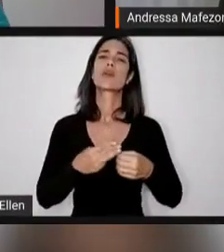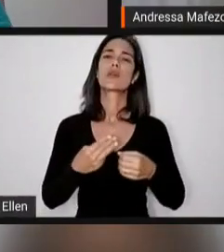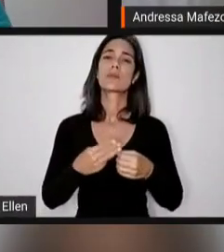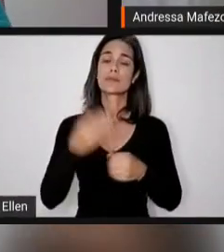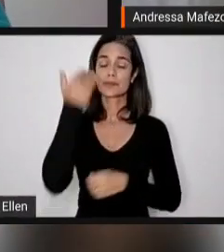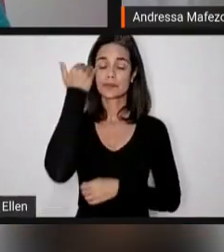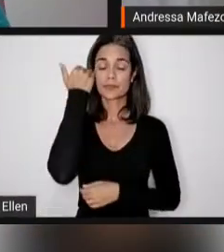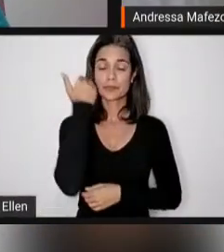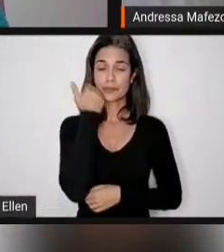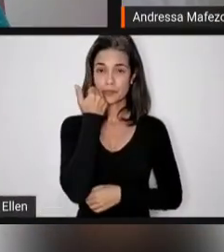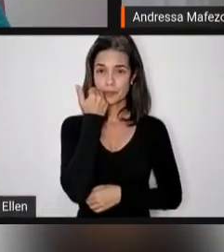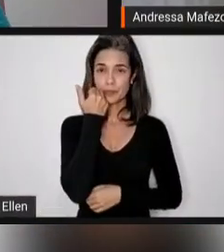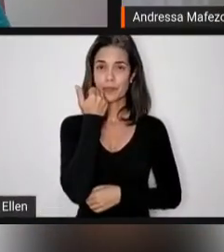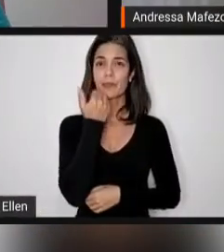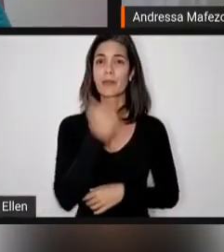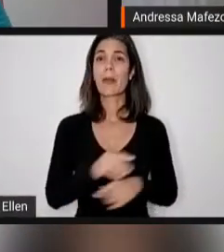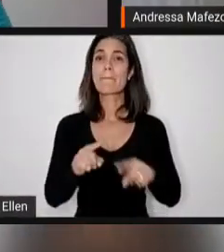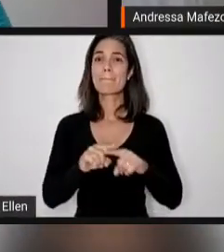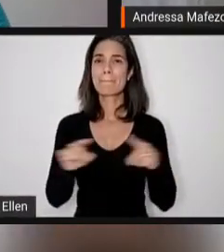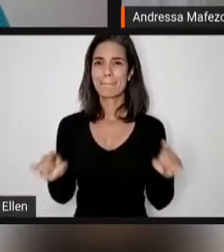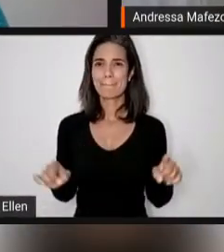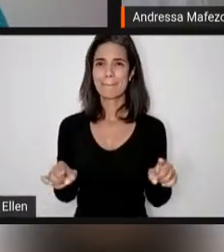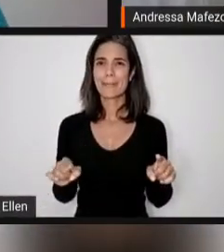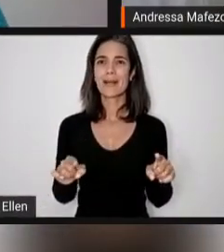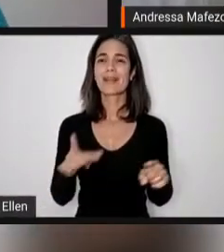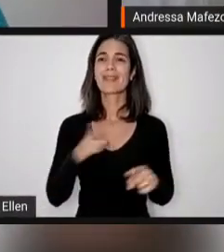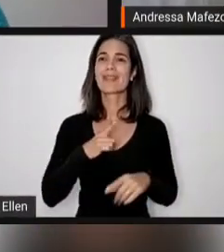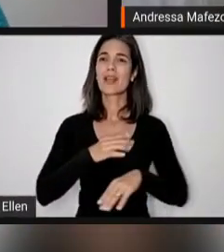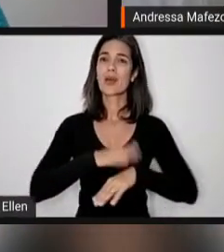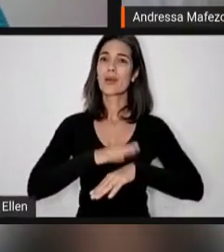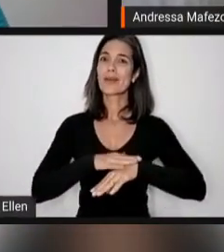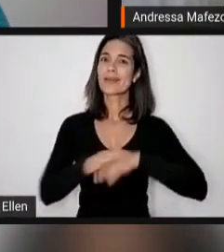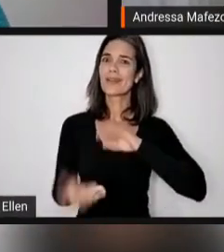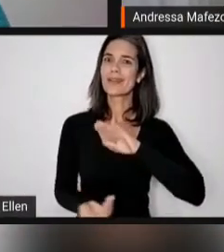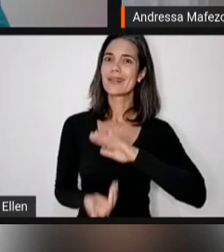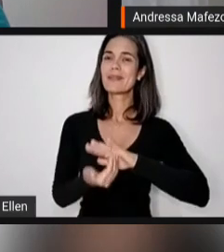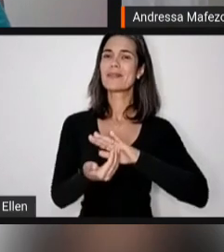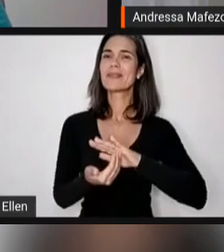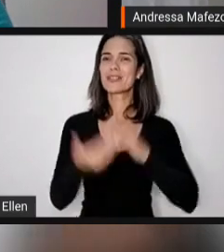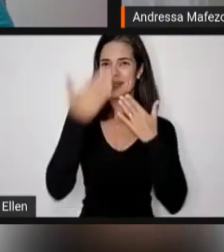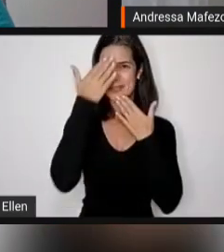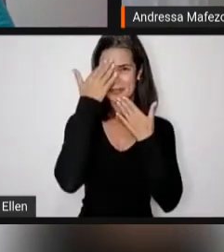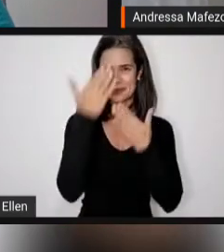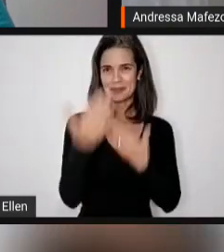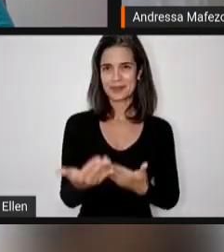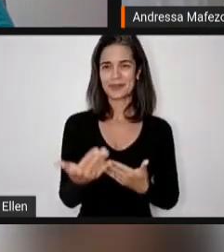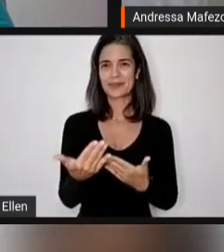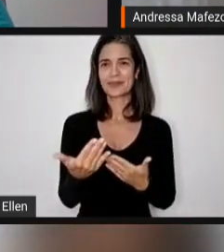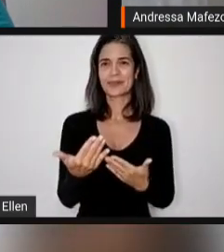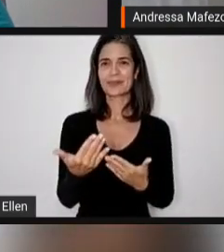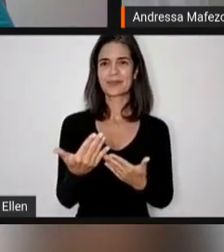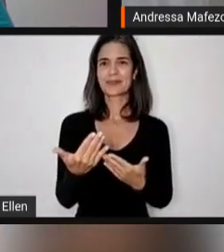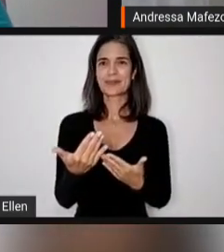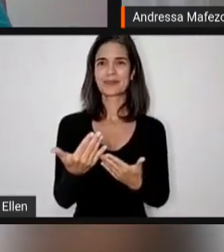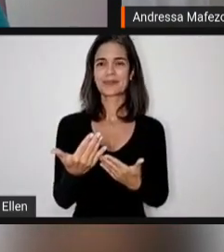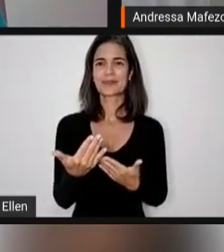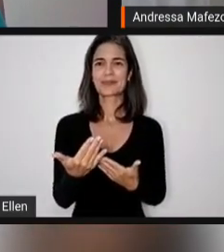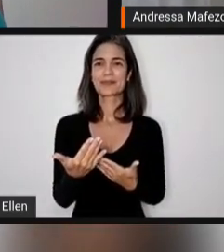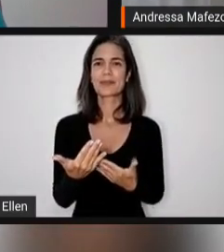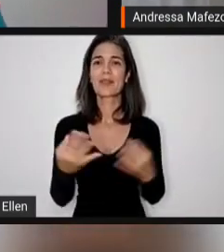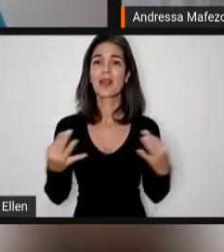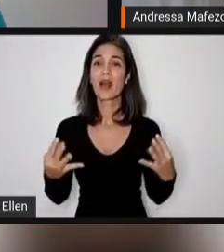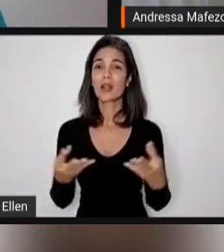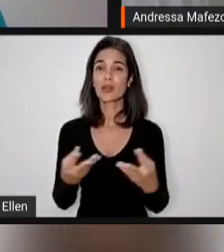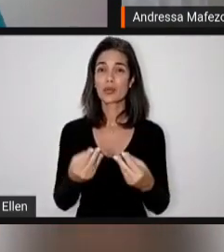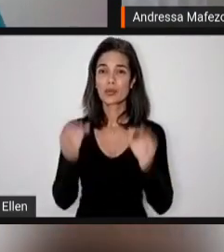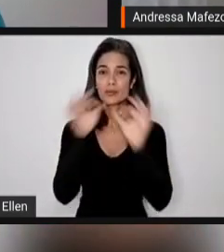Jetibá, mas nós temos aí um horário a cumprir. Eu agradeço a todos que